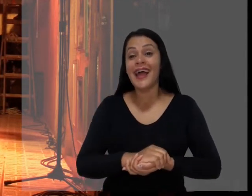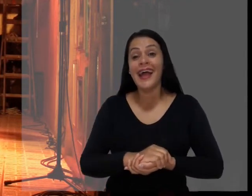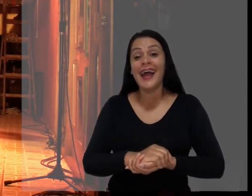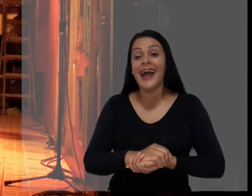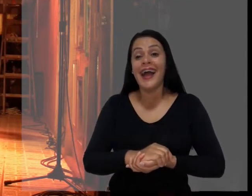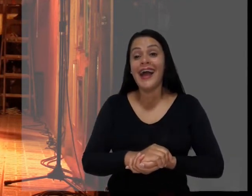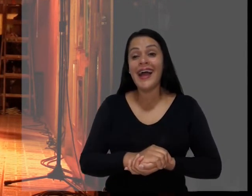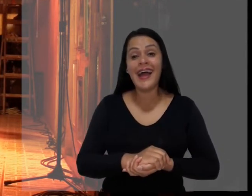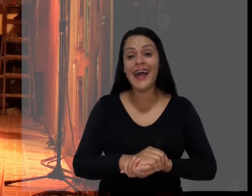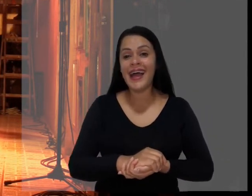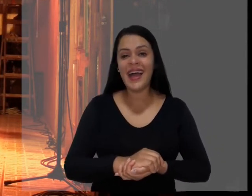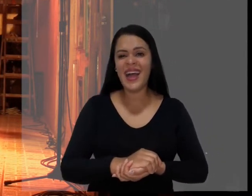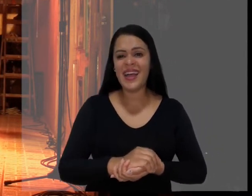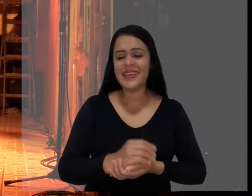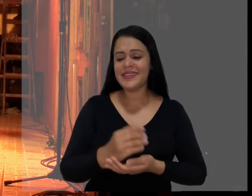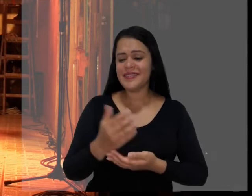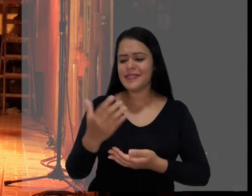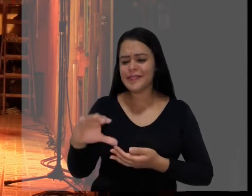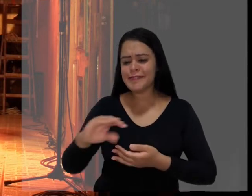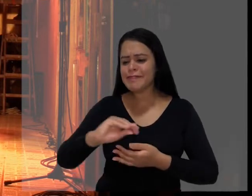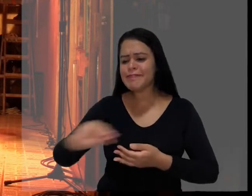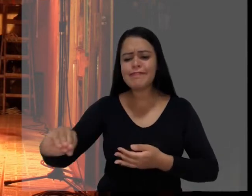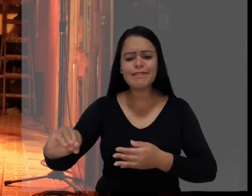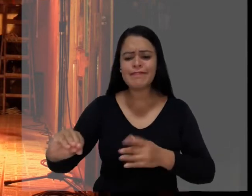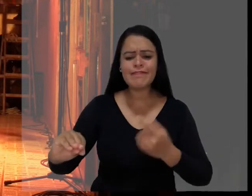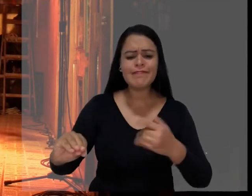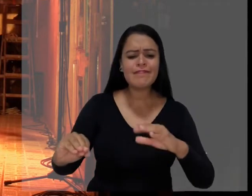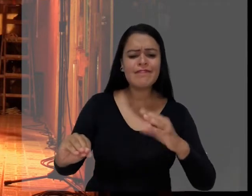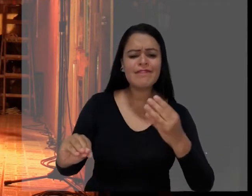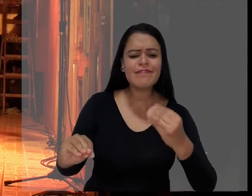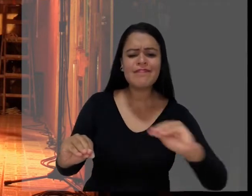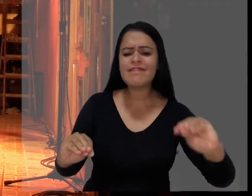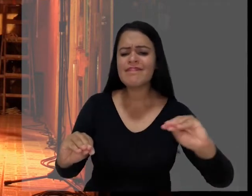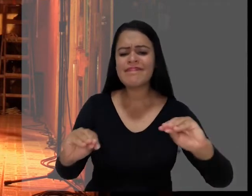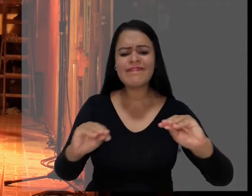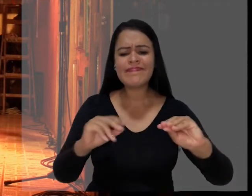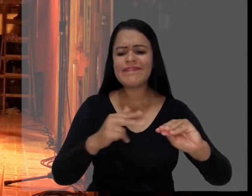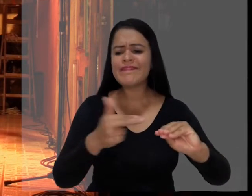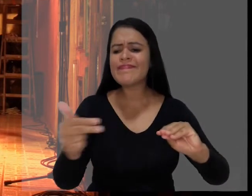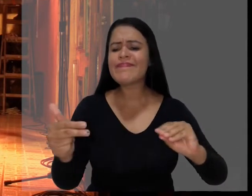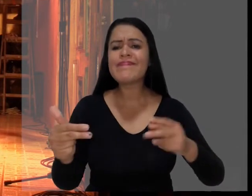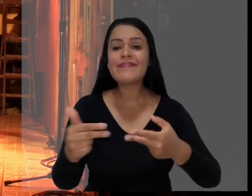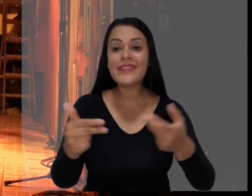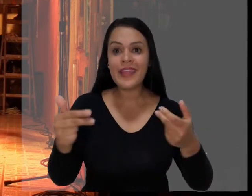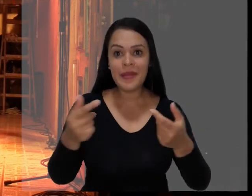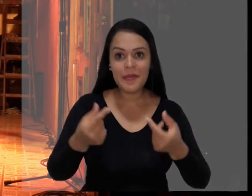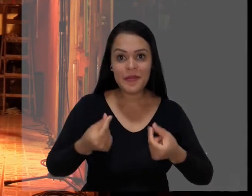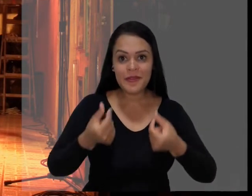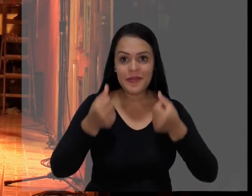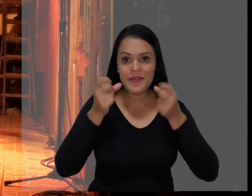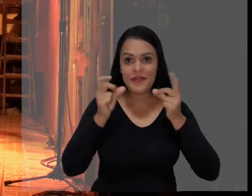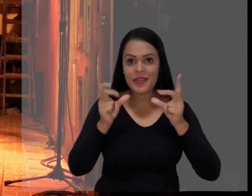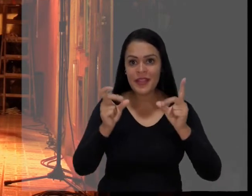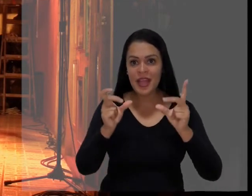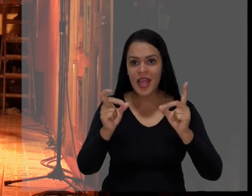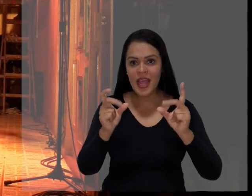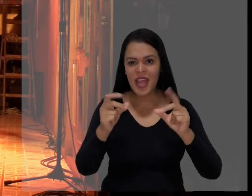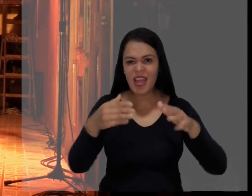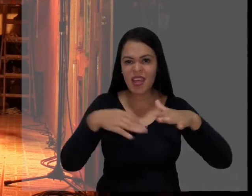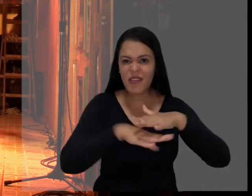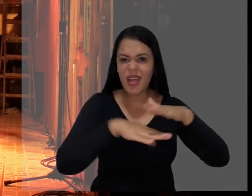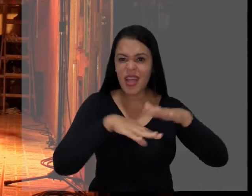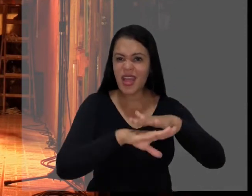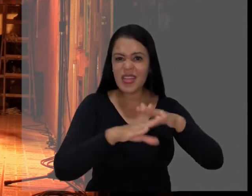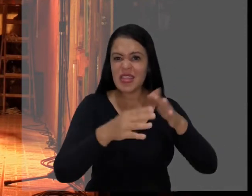Ah, o desapego, ah, o desapego. Quanta coisa, né? Dava para ficar rico vendendo algumas coisas que a gente